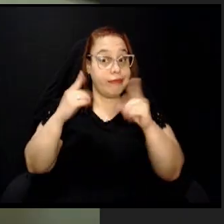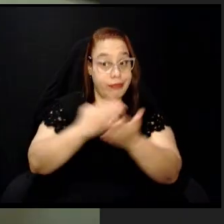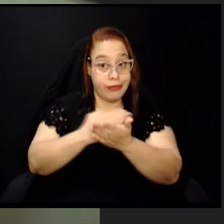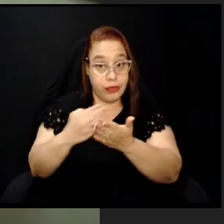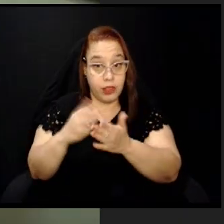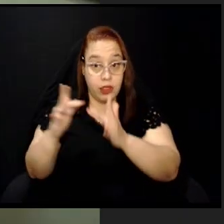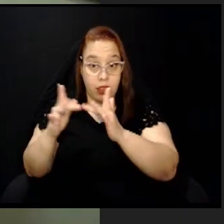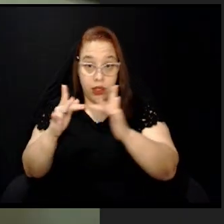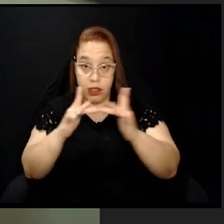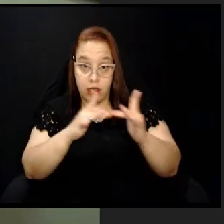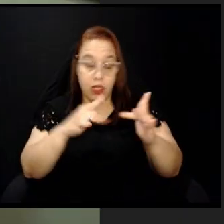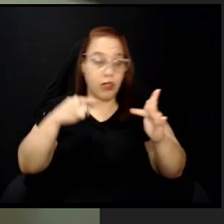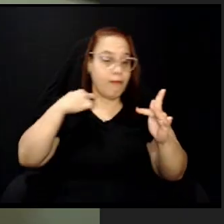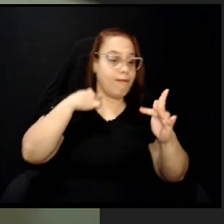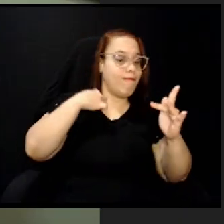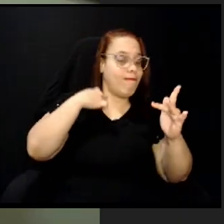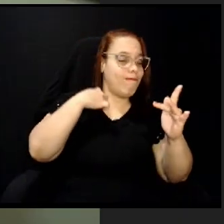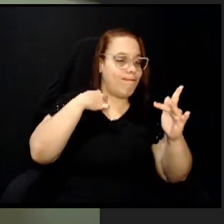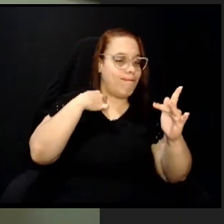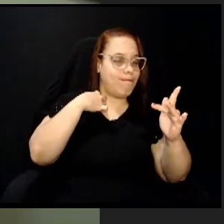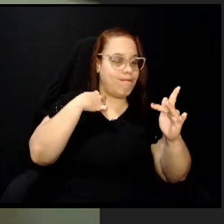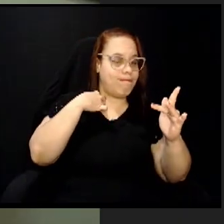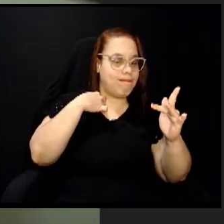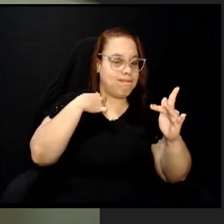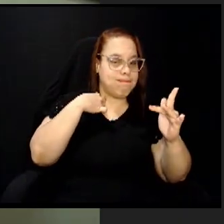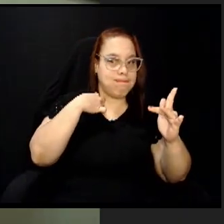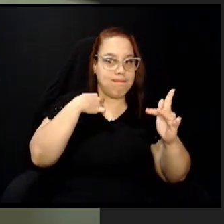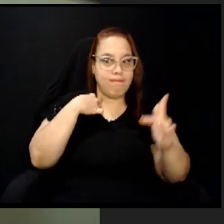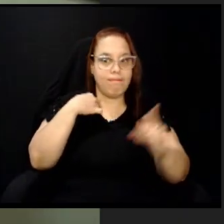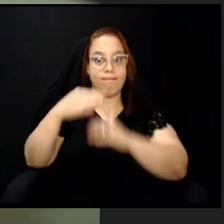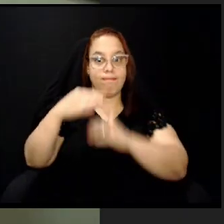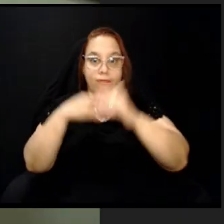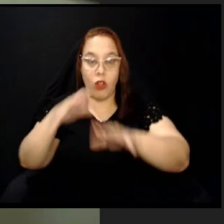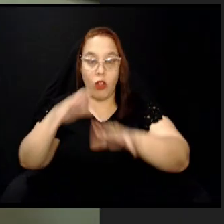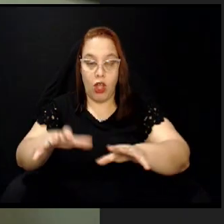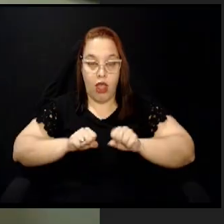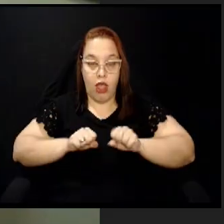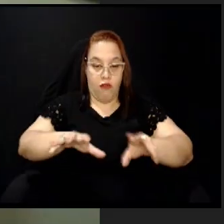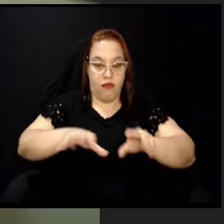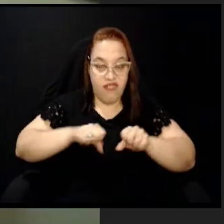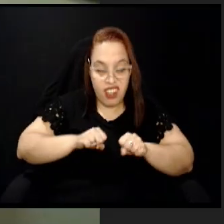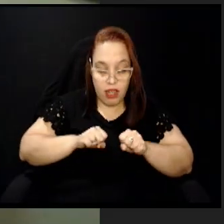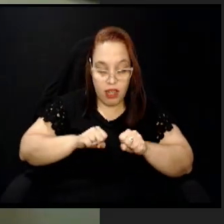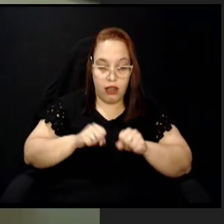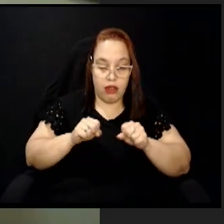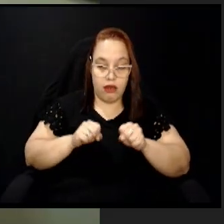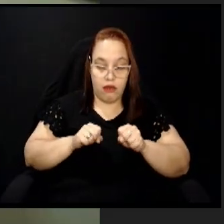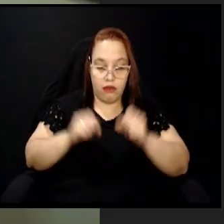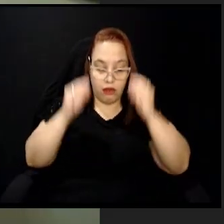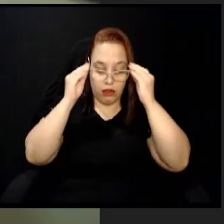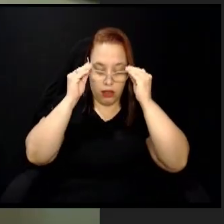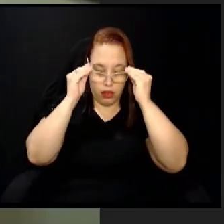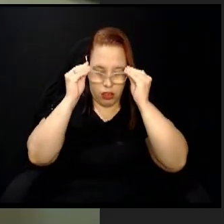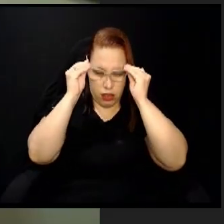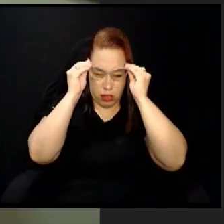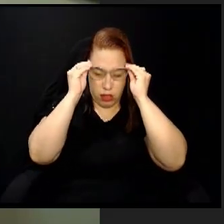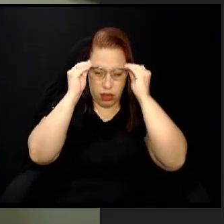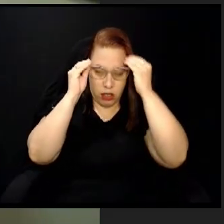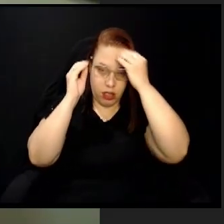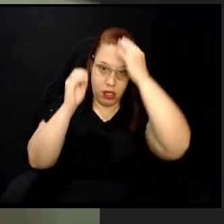do contato com águas mais poluídas pode levar a processos de infecções, pode levar ao desenvolvimento